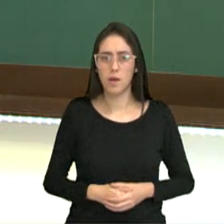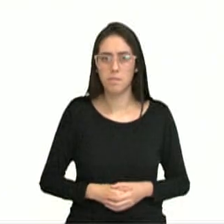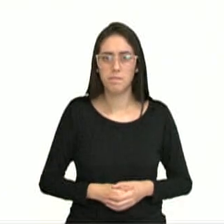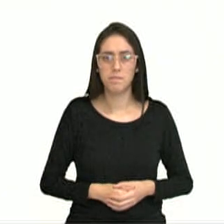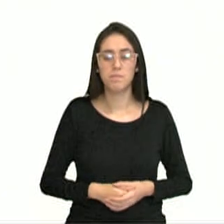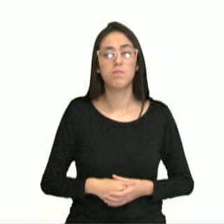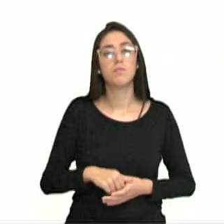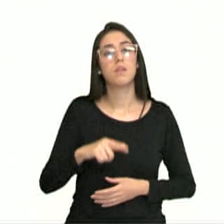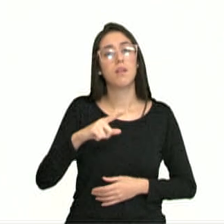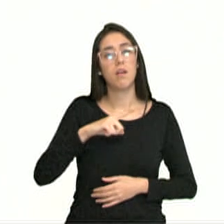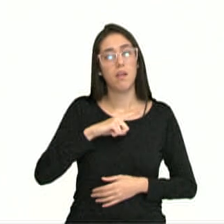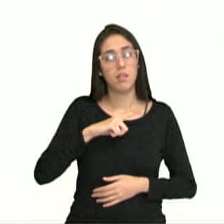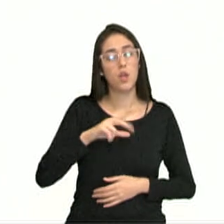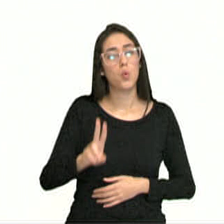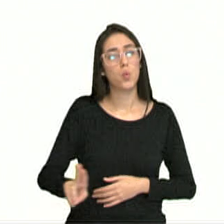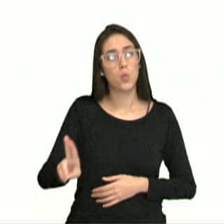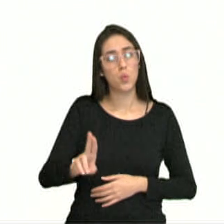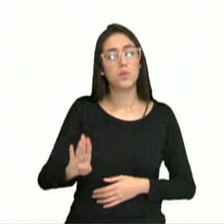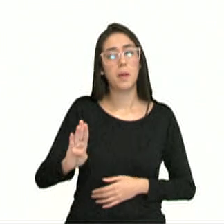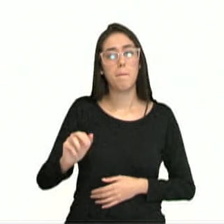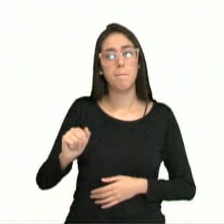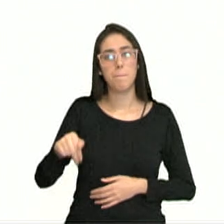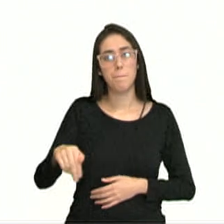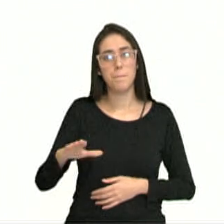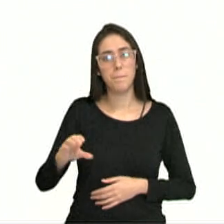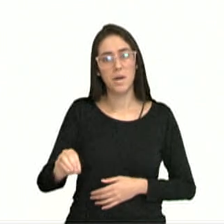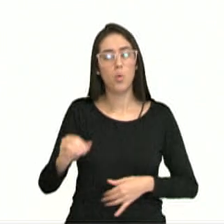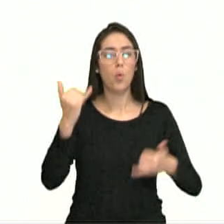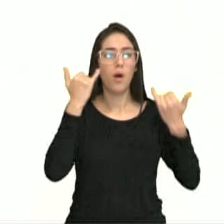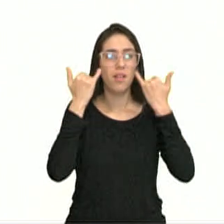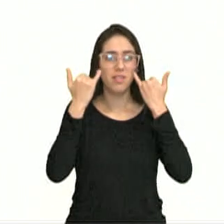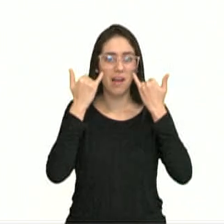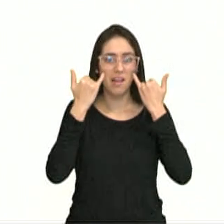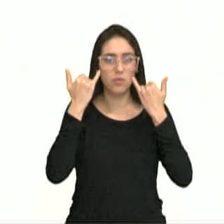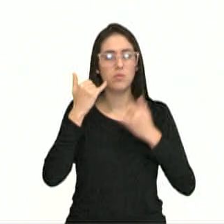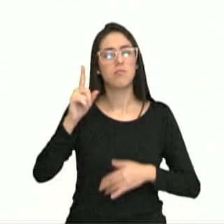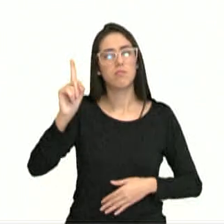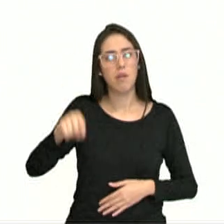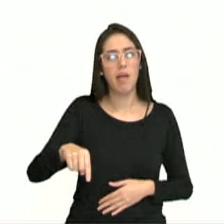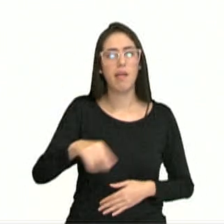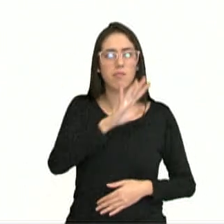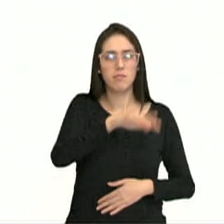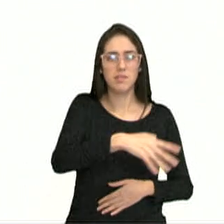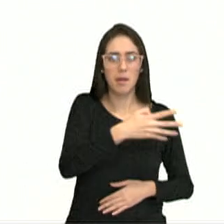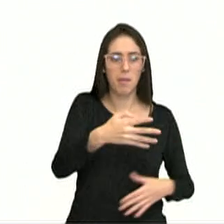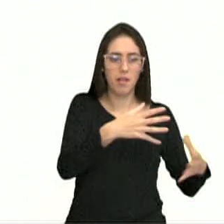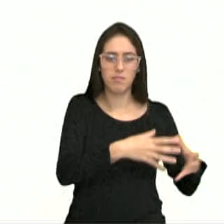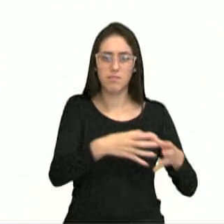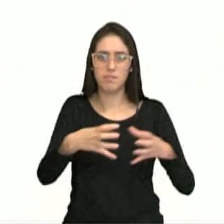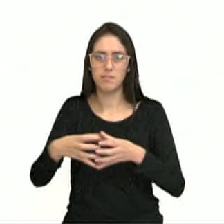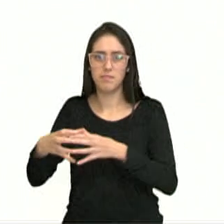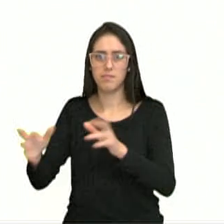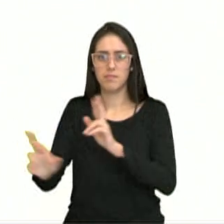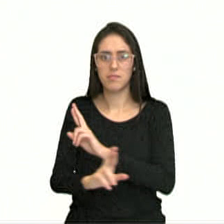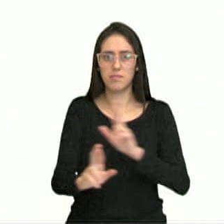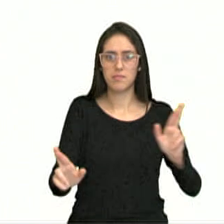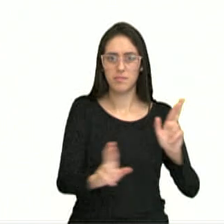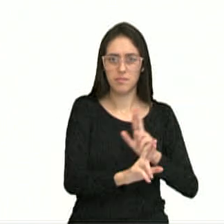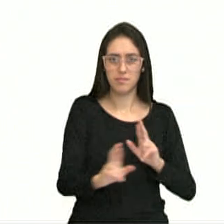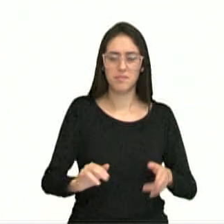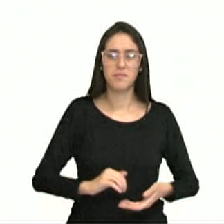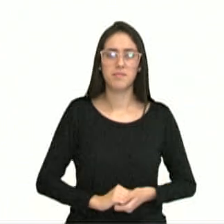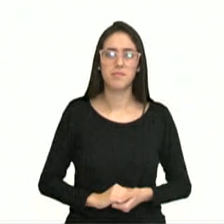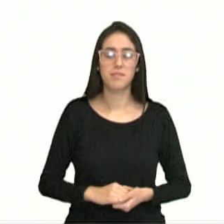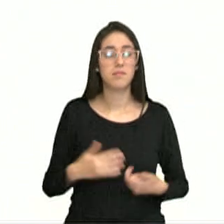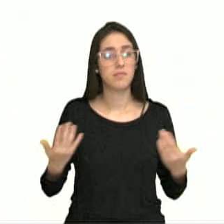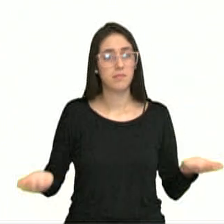feita usando um banco de dados que é uma coleção de tabelas relacionadas entre si. Então